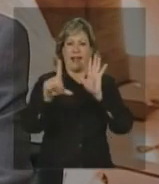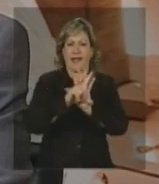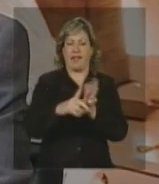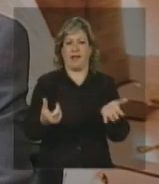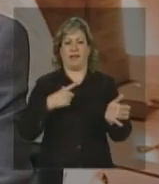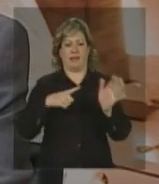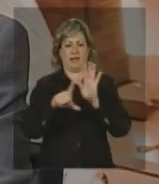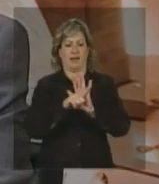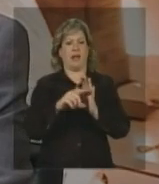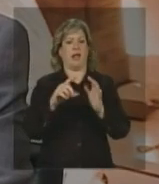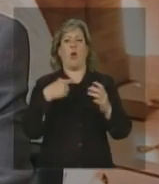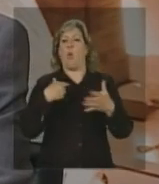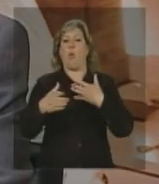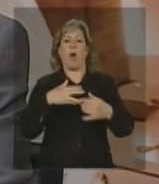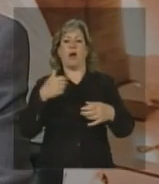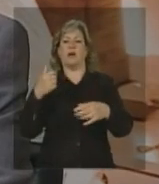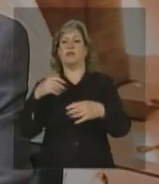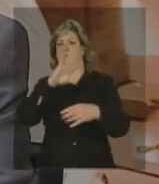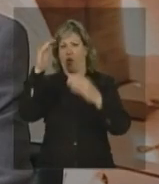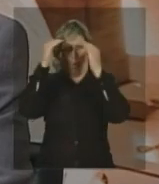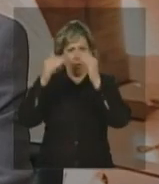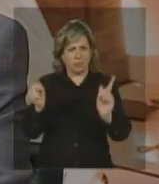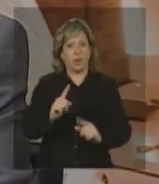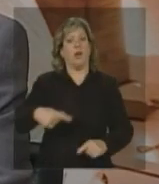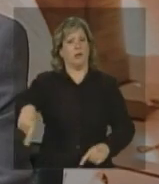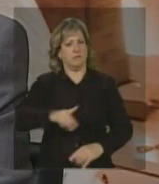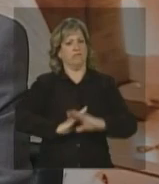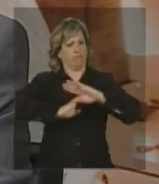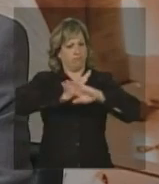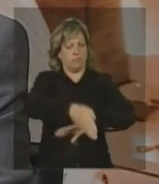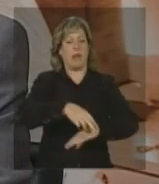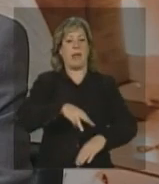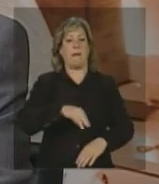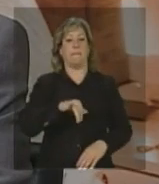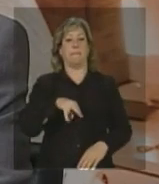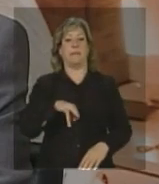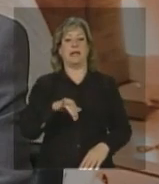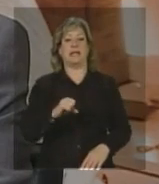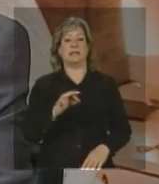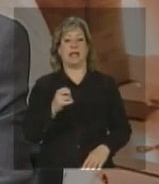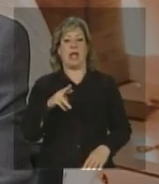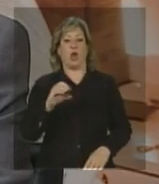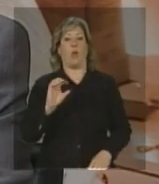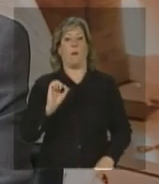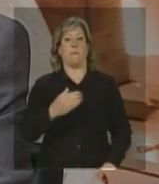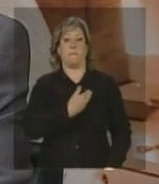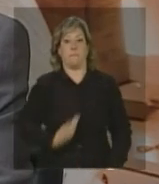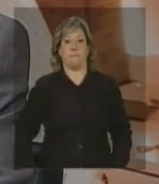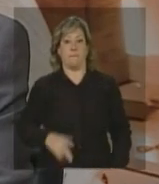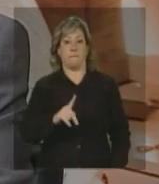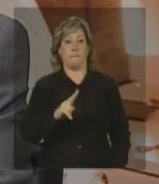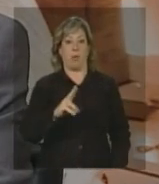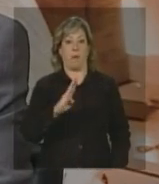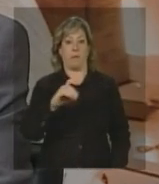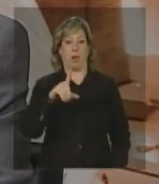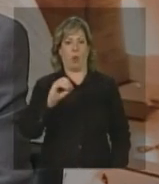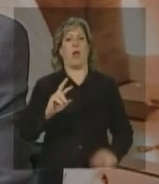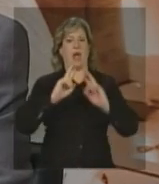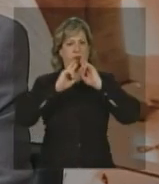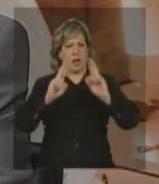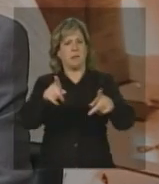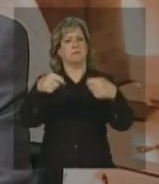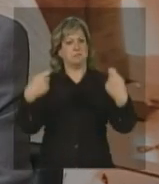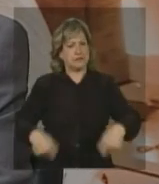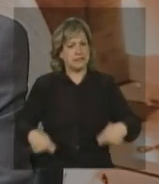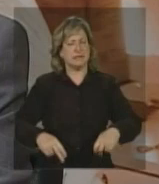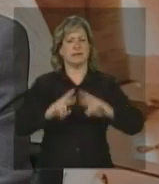decreto desrespeitado, qual é o remédio? Ministério Público, que é o guardião da legislação brasileira. Então, entre em contato com o